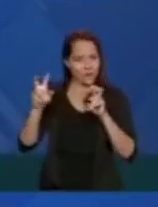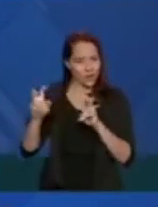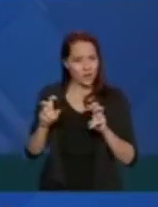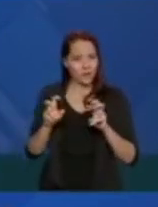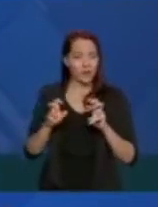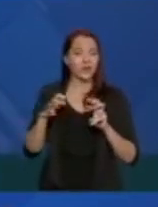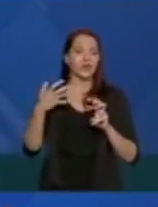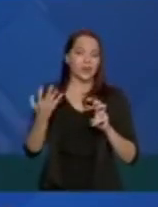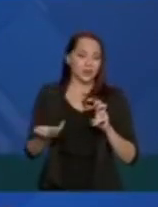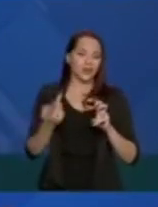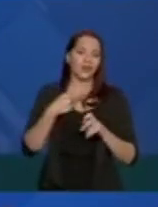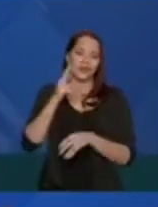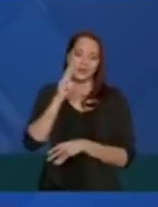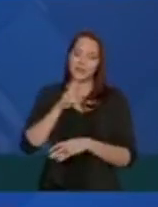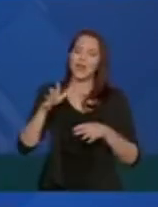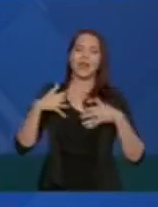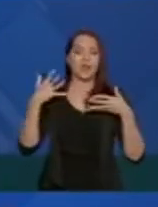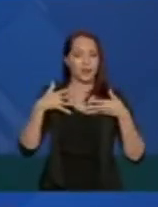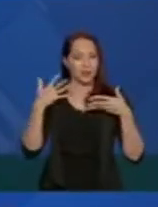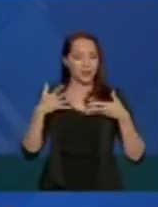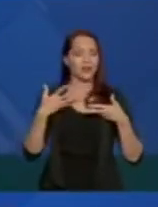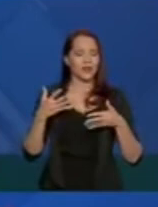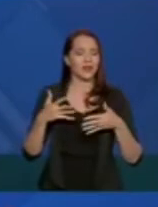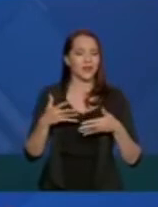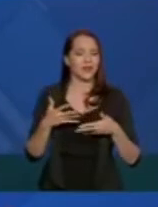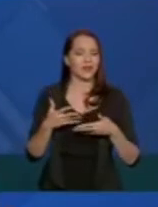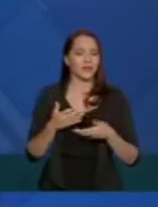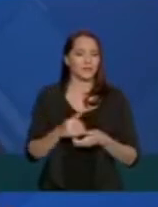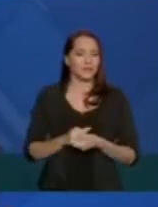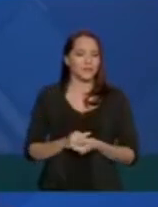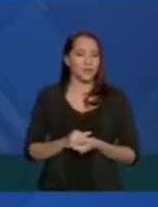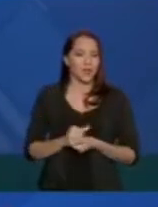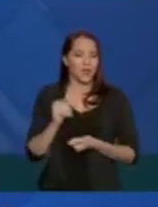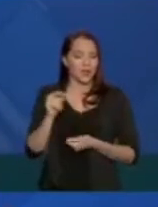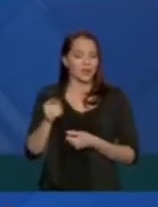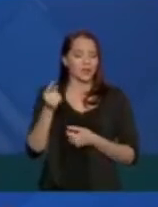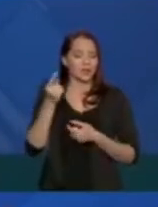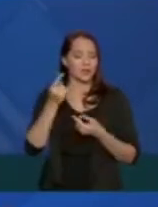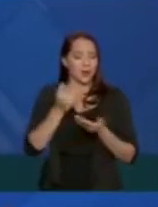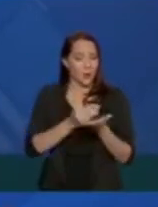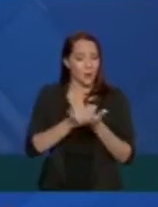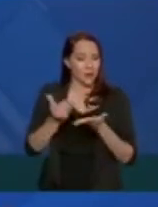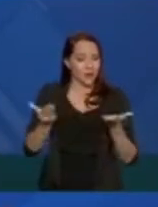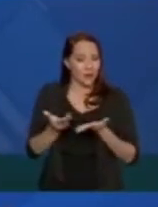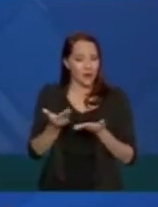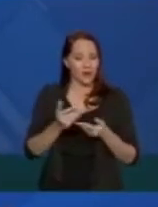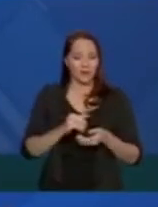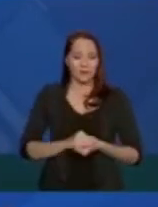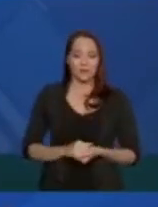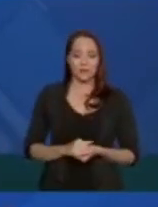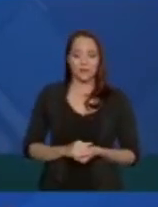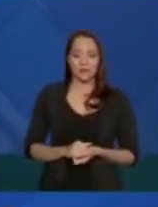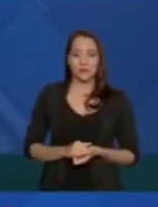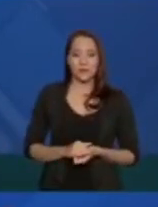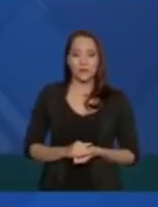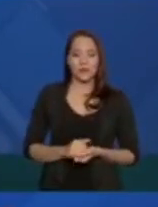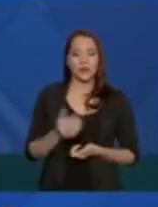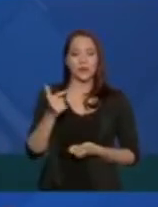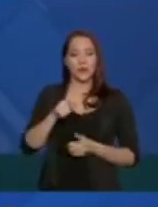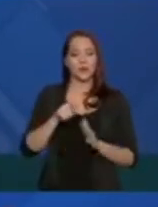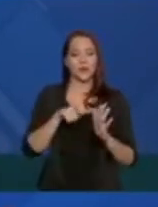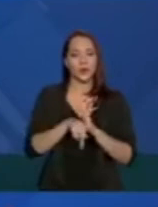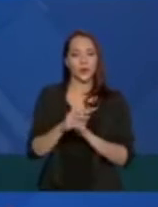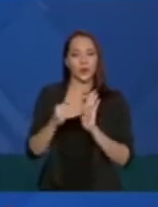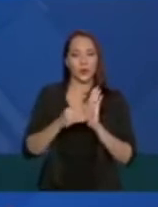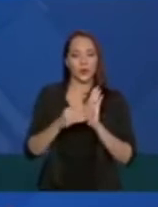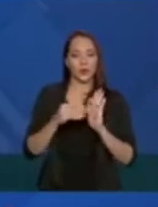em 2 fatos, a gente veio com muita alegria, com muito ânimo, com muito otimismo, essa relação que começa a se estabelecer. Próxima pergunta, a